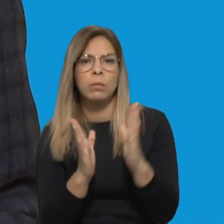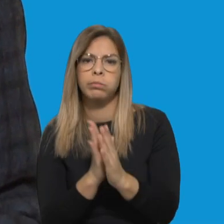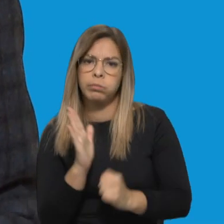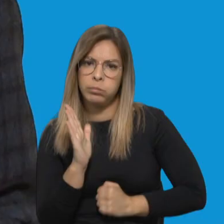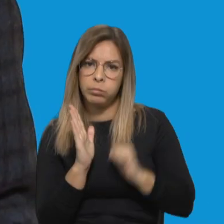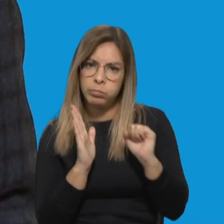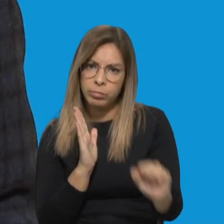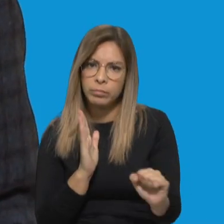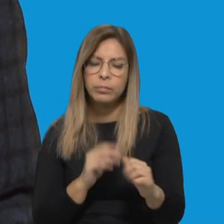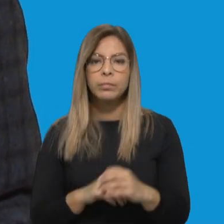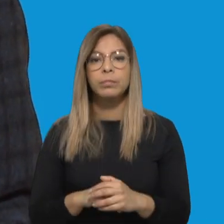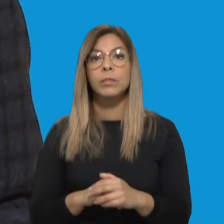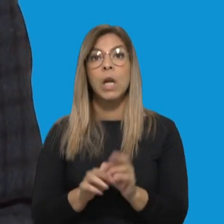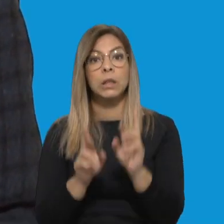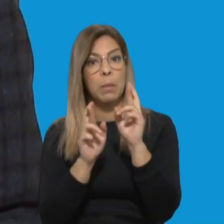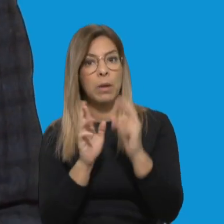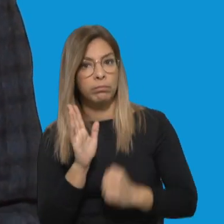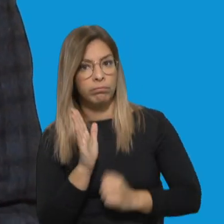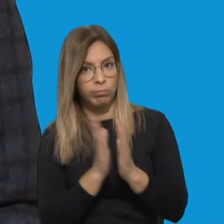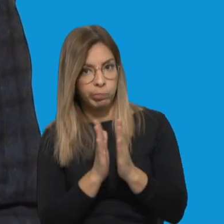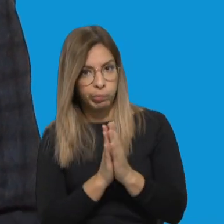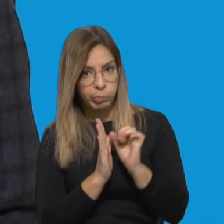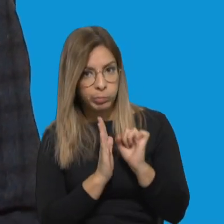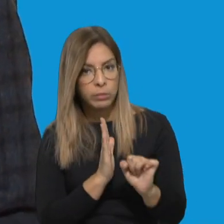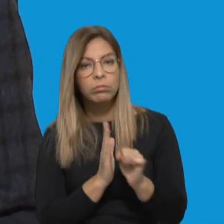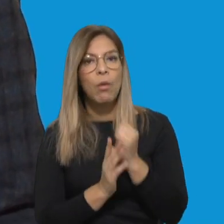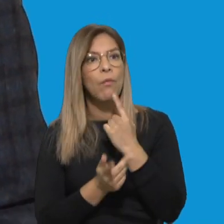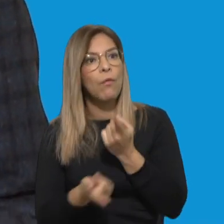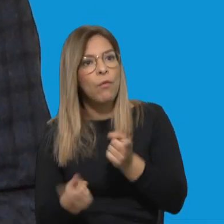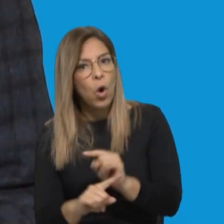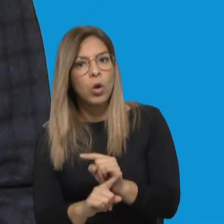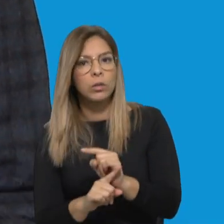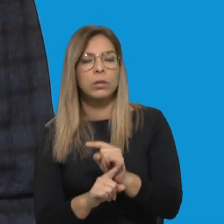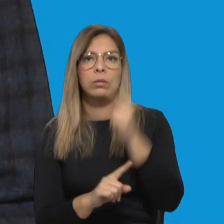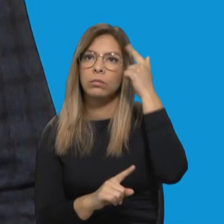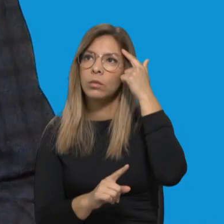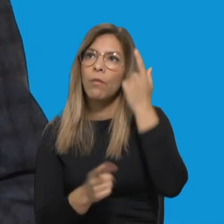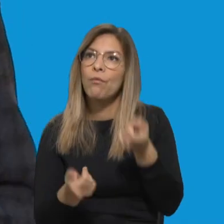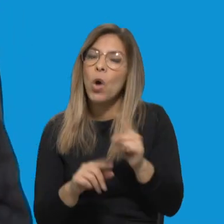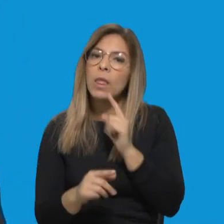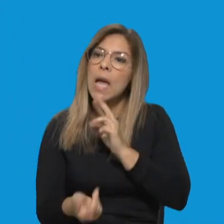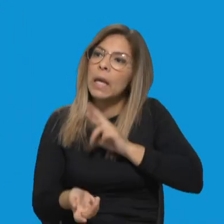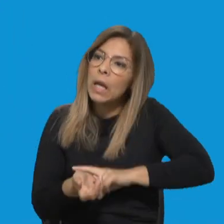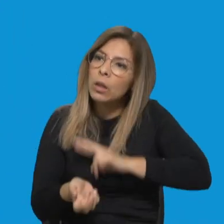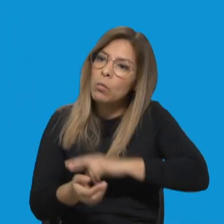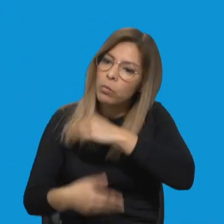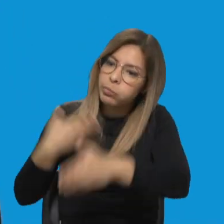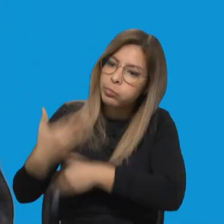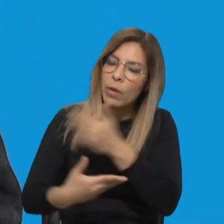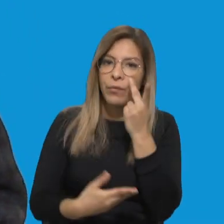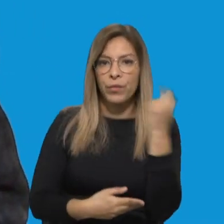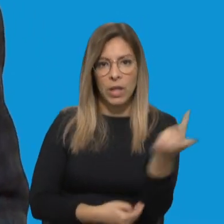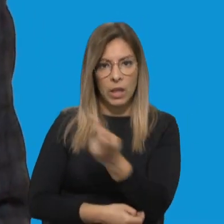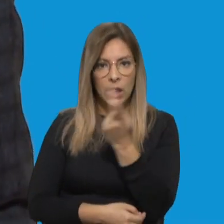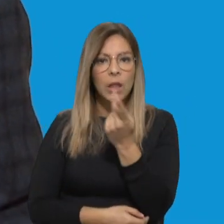A esperança cristã renasce, recomeça, retoma o seu ritmo nas nossas vidas